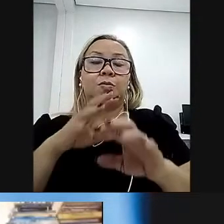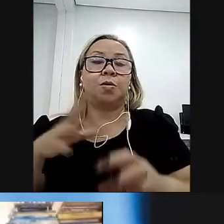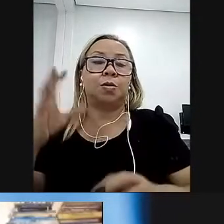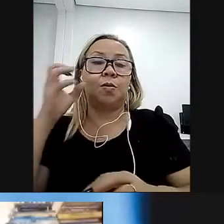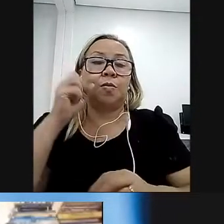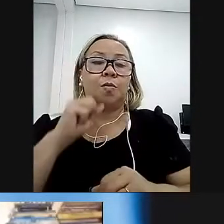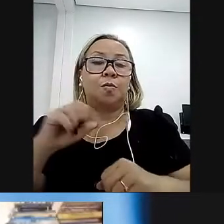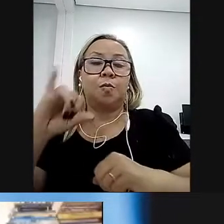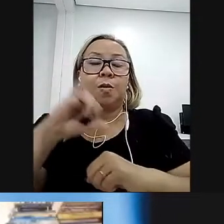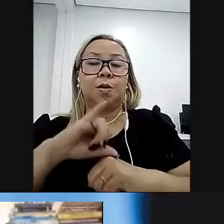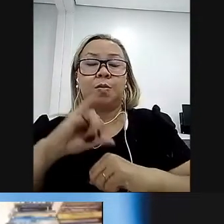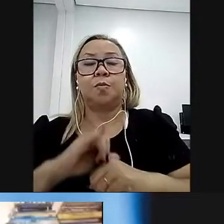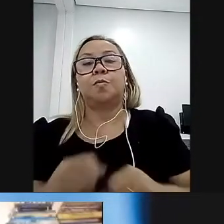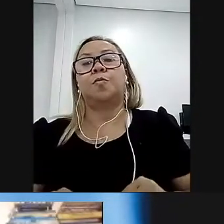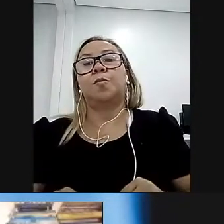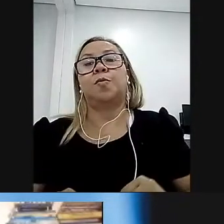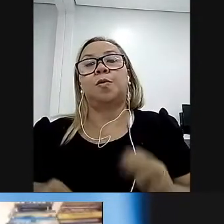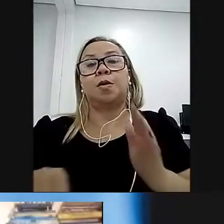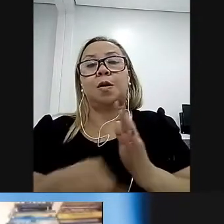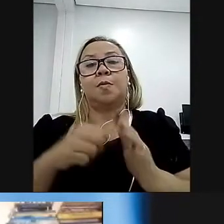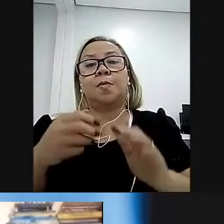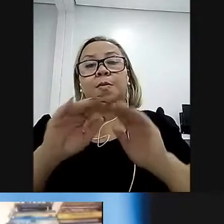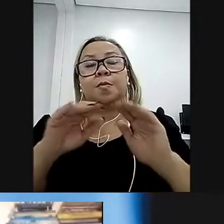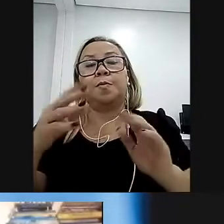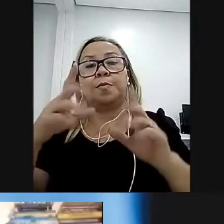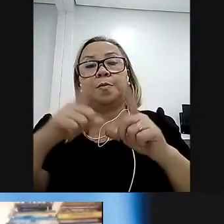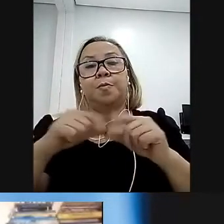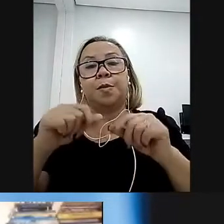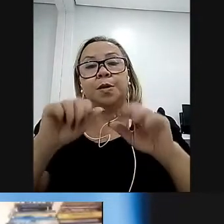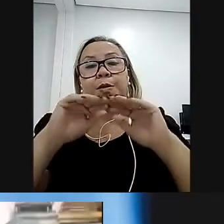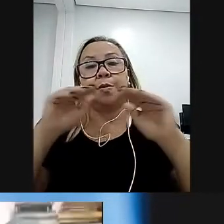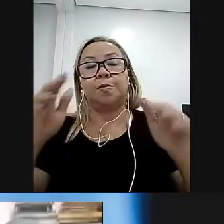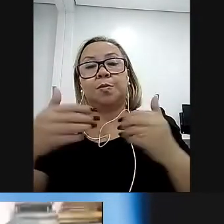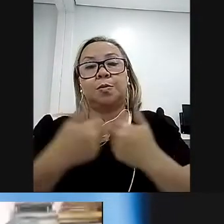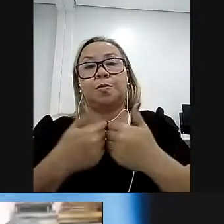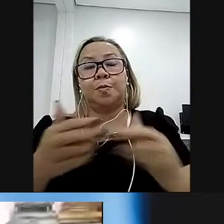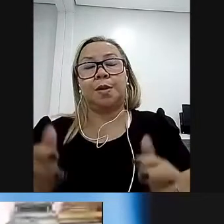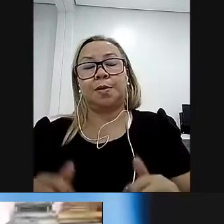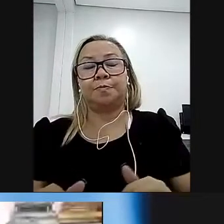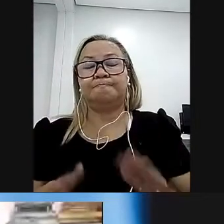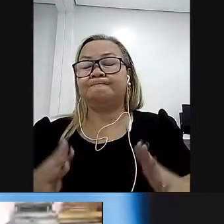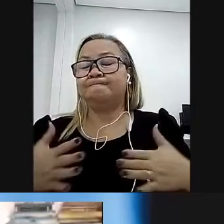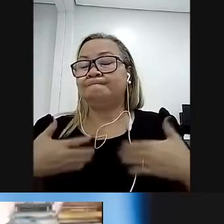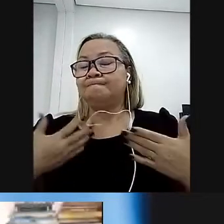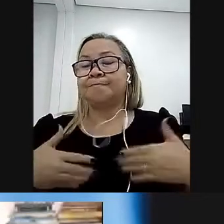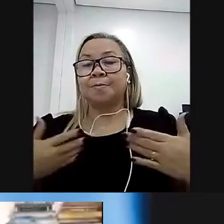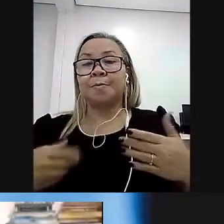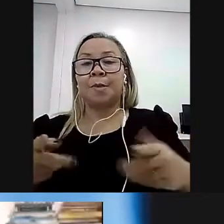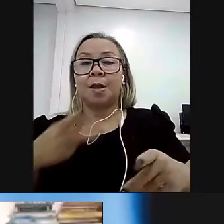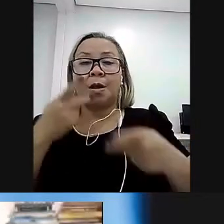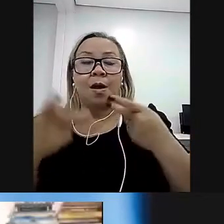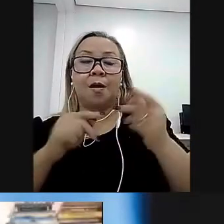Museu Aberto. Sim, eu vi. É impressionante o trabalho dela, a fala dela.